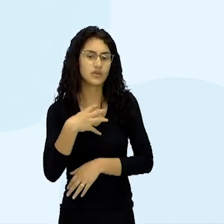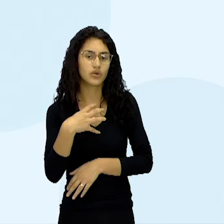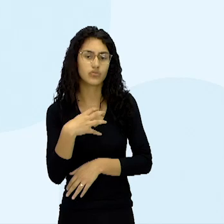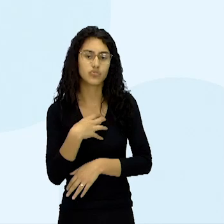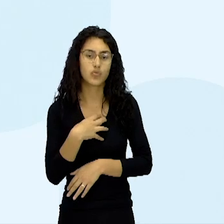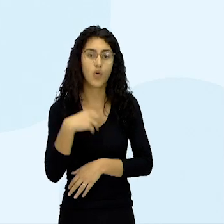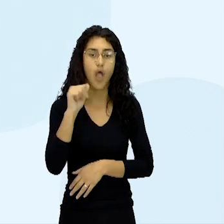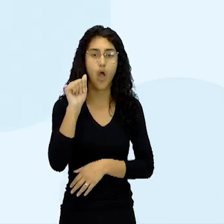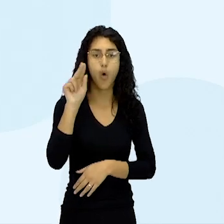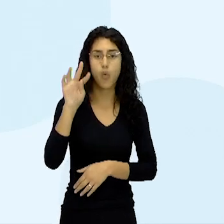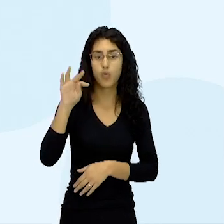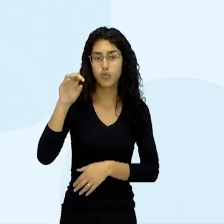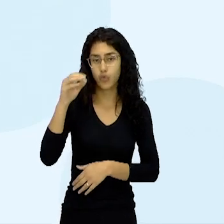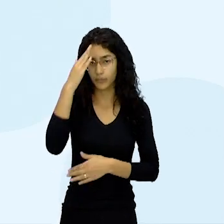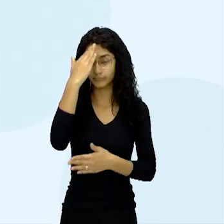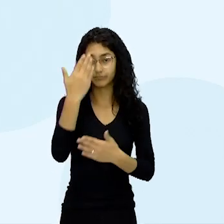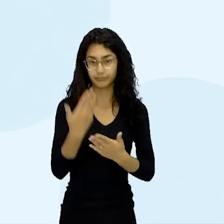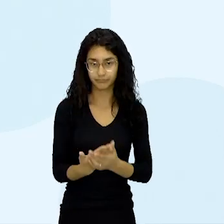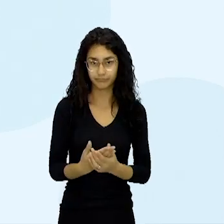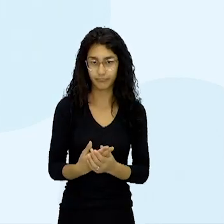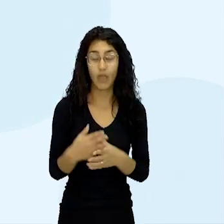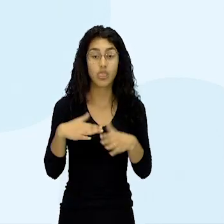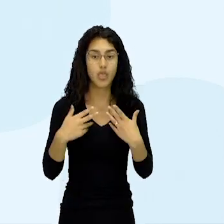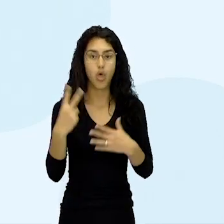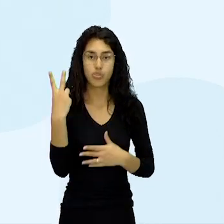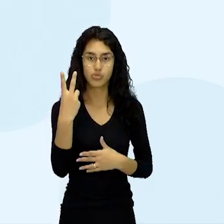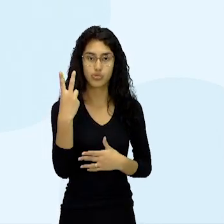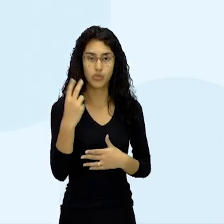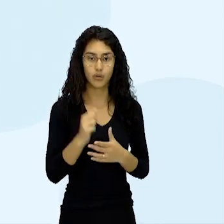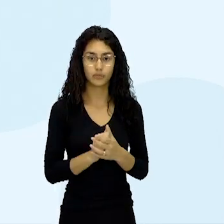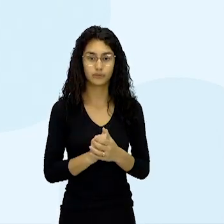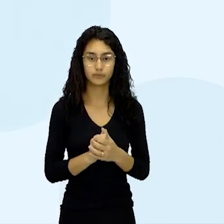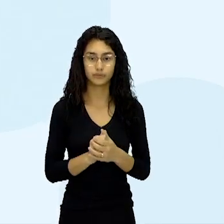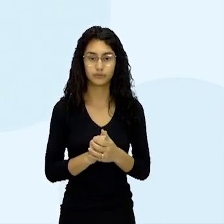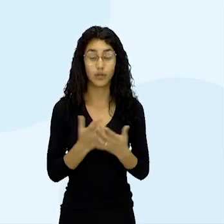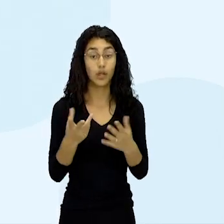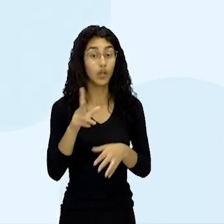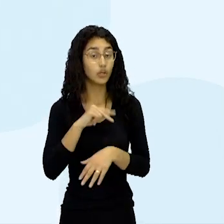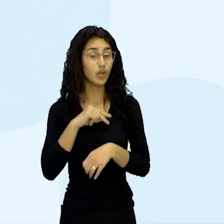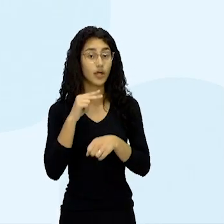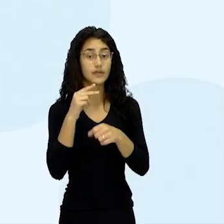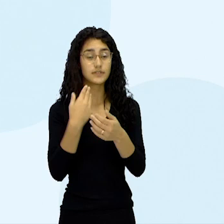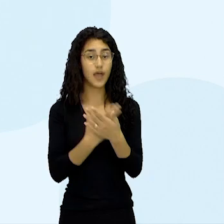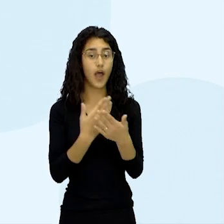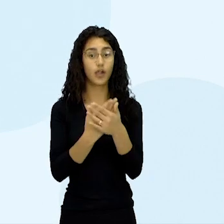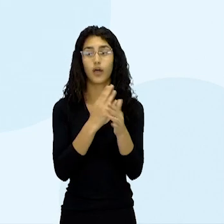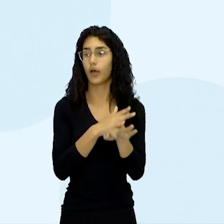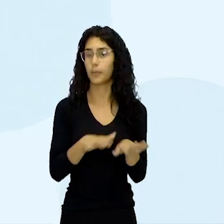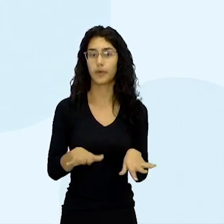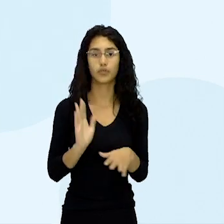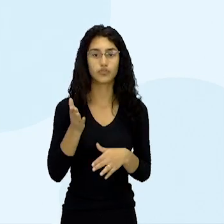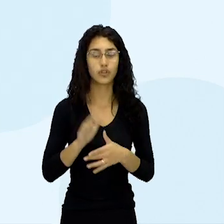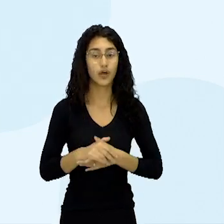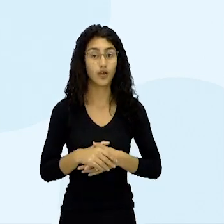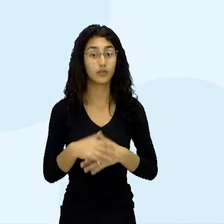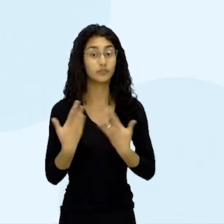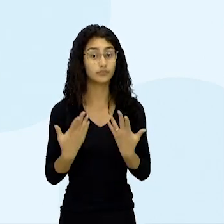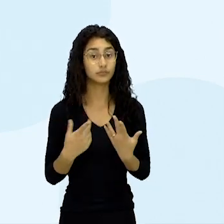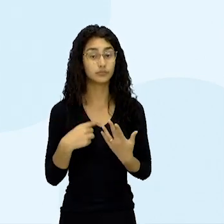sentiu autoconfiante? Então, a gente vai dar 2 minutinhos. Nossa, a aula está quase acabando, Nilza. A gente vai